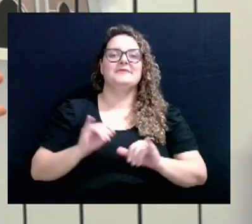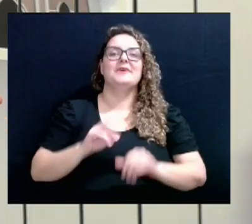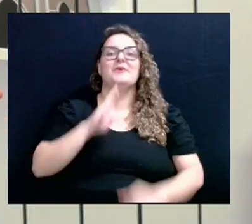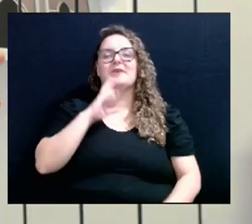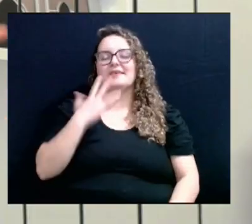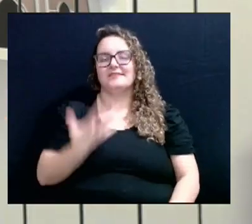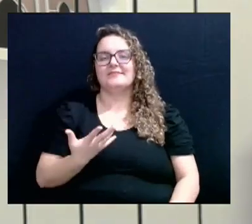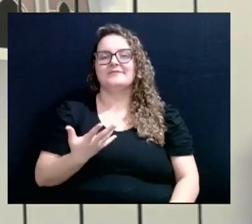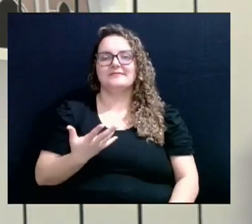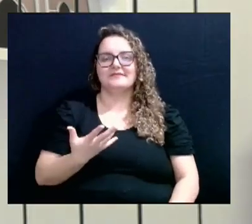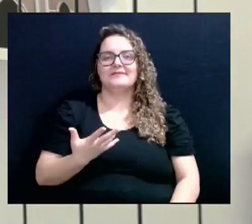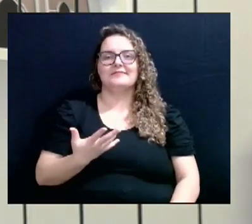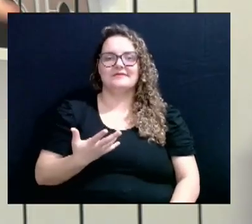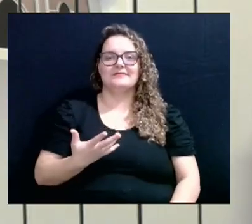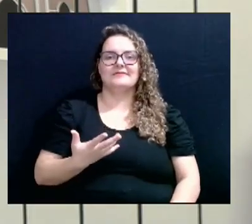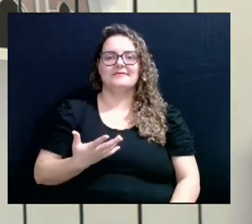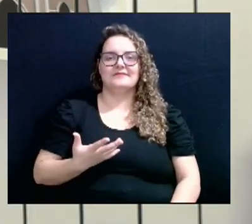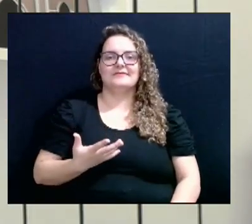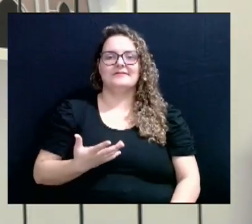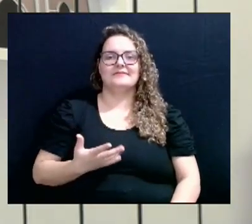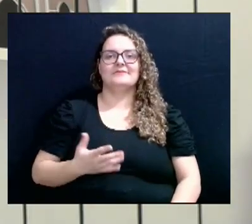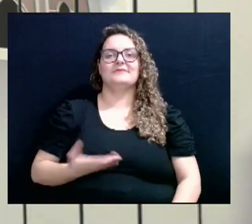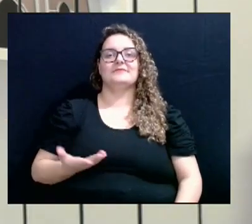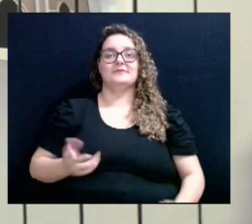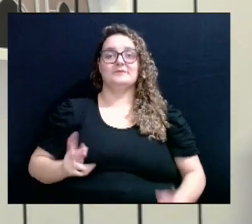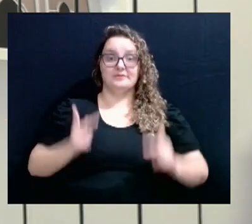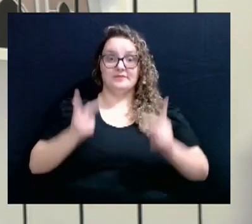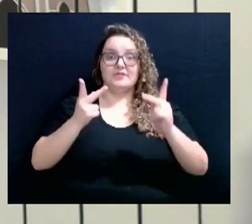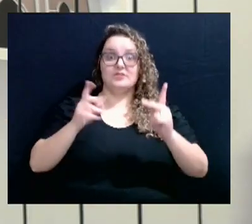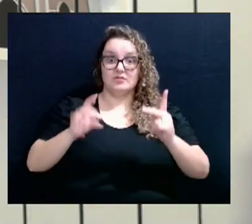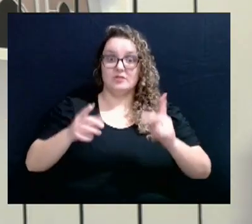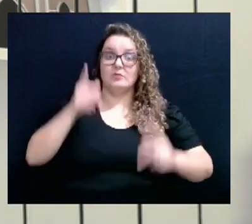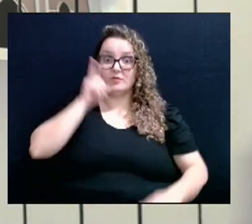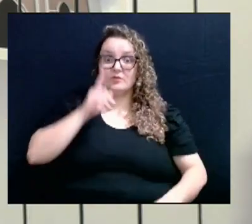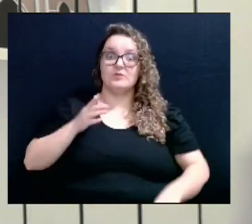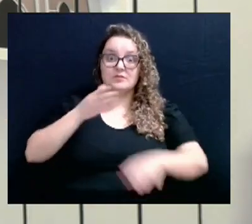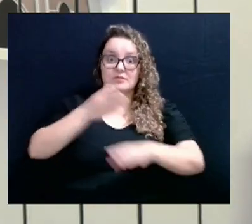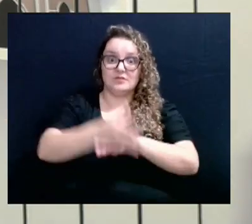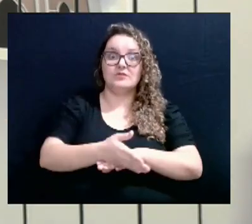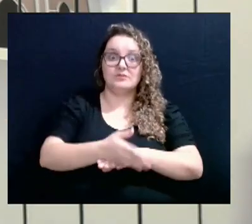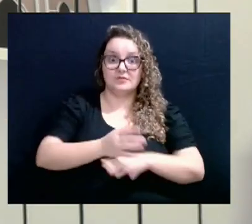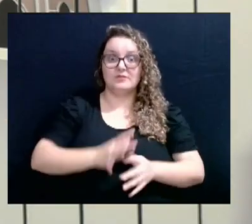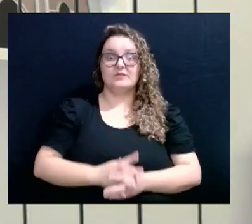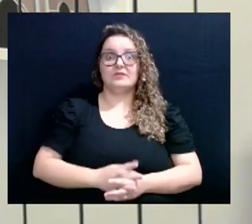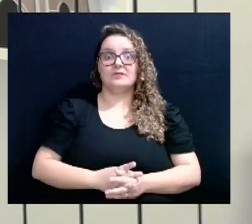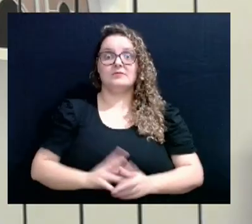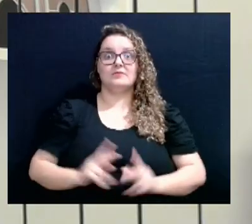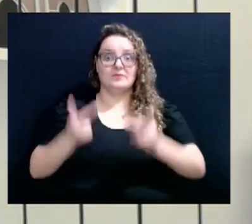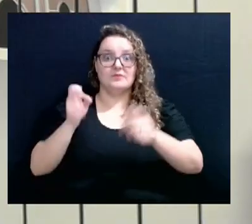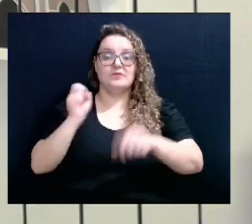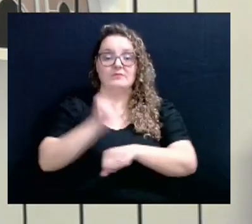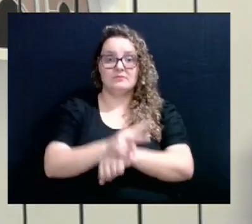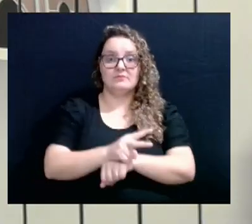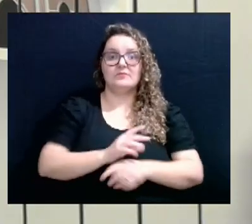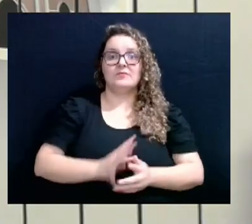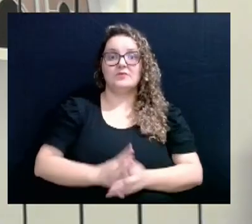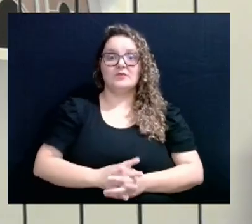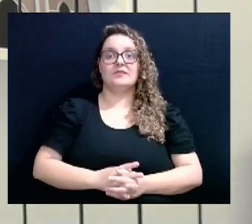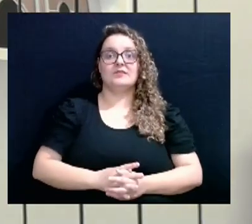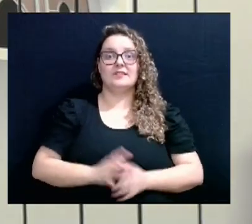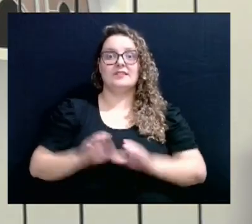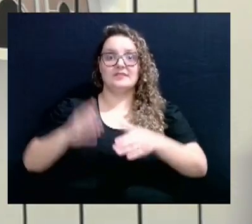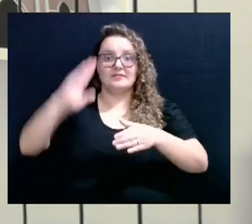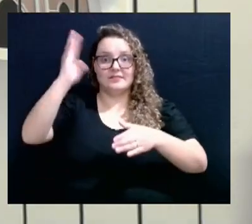é merecedor, já é um vencedor só por ter conseguido conquistar essa vaga, por estar na seleção brasileira. A gente sabe que não é